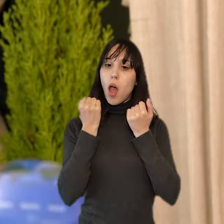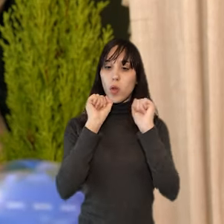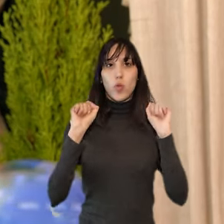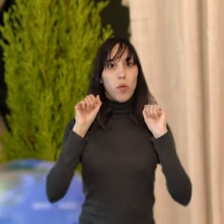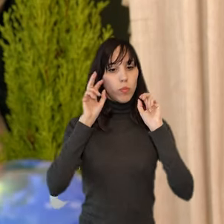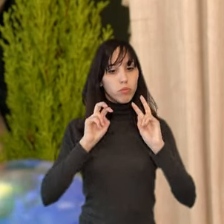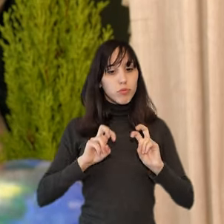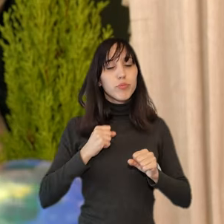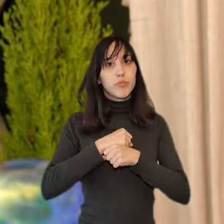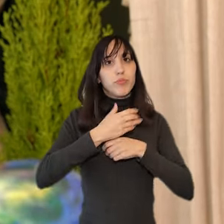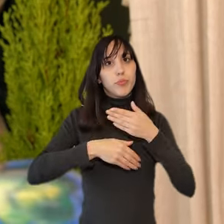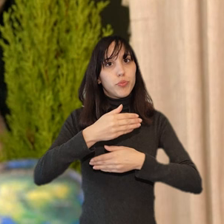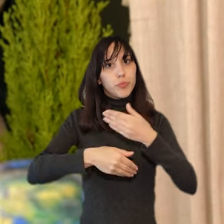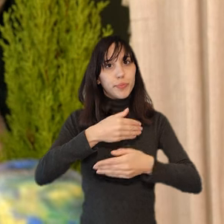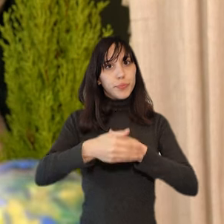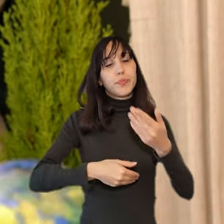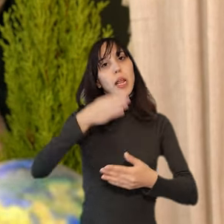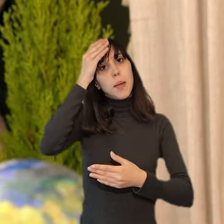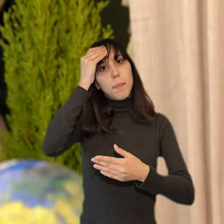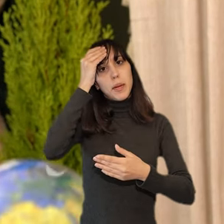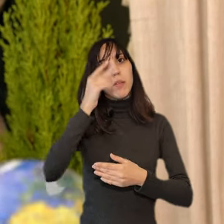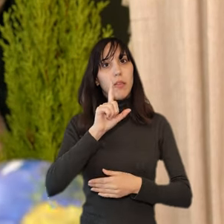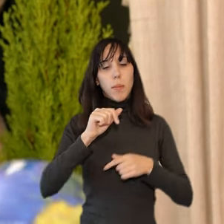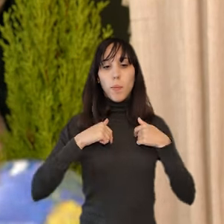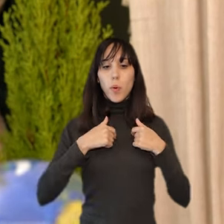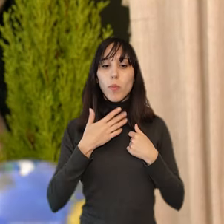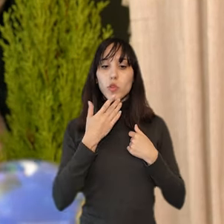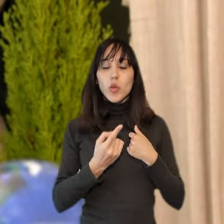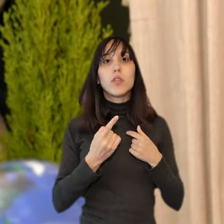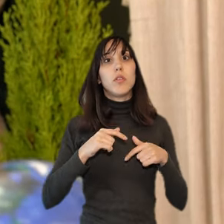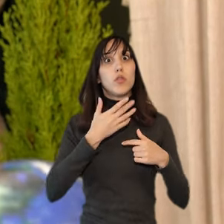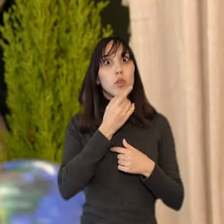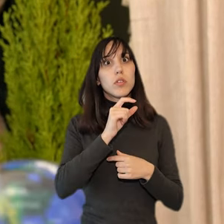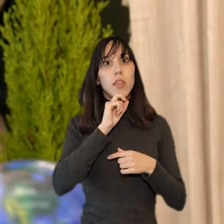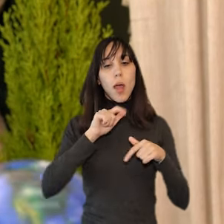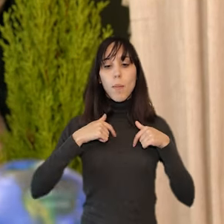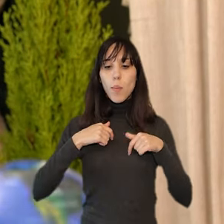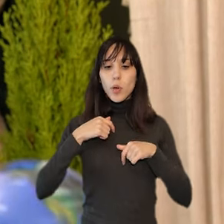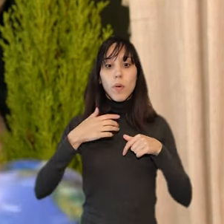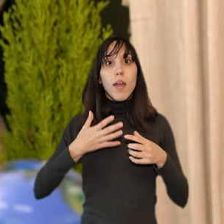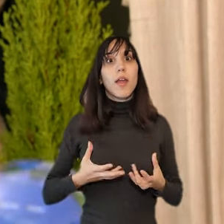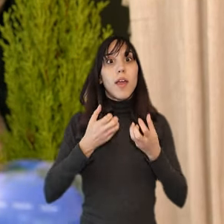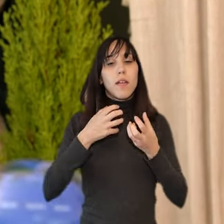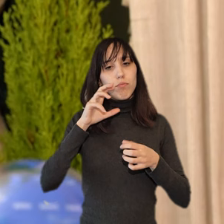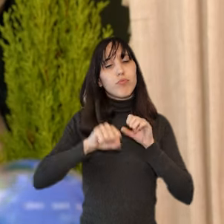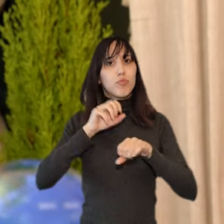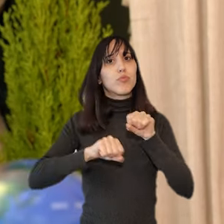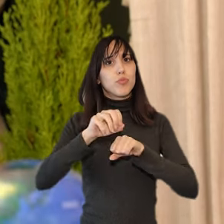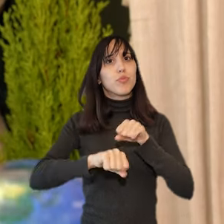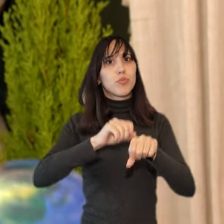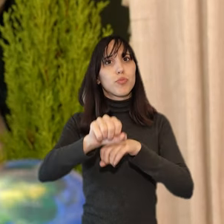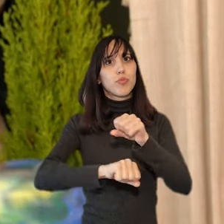Auto eh h e de poderem por si só também prosseguir aquilo que querem não é